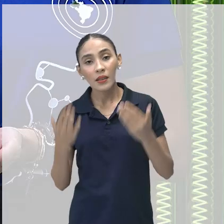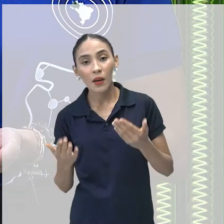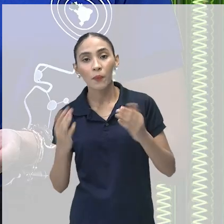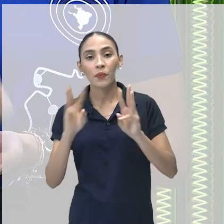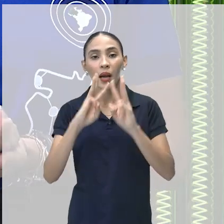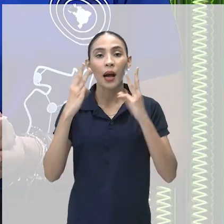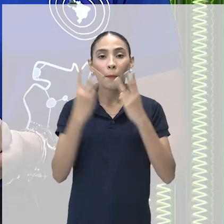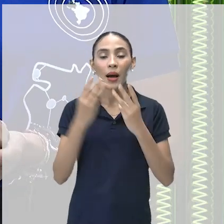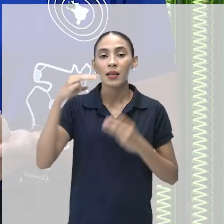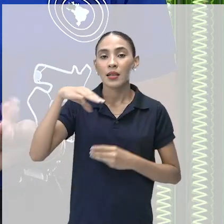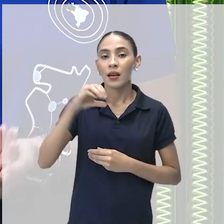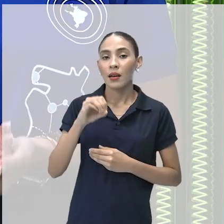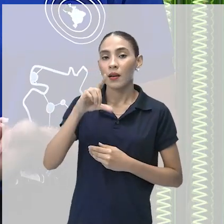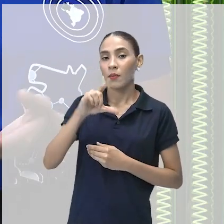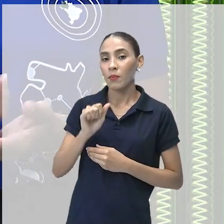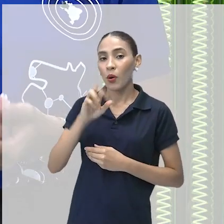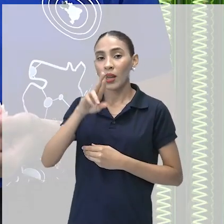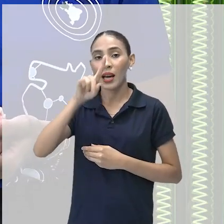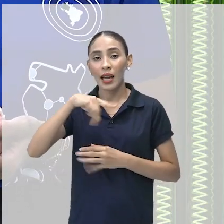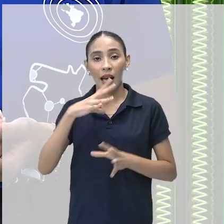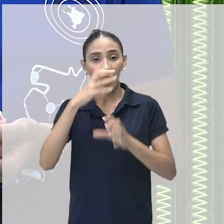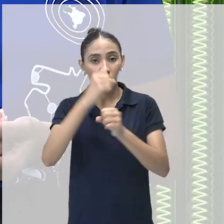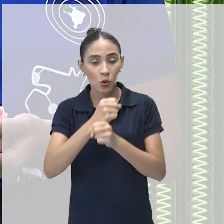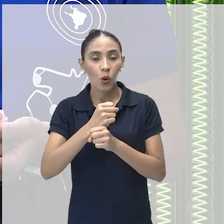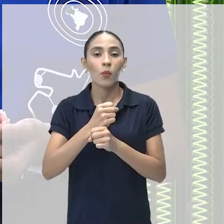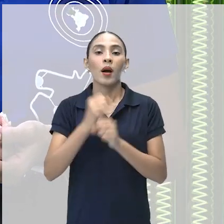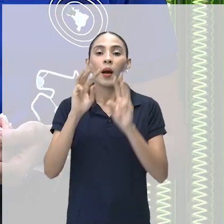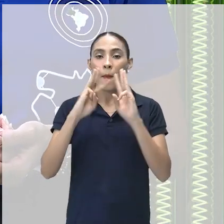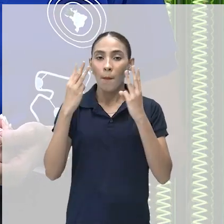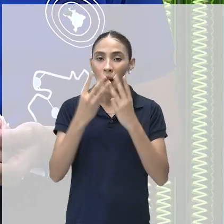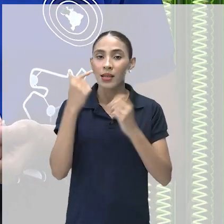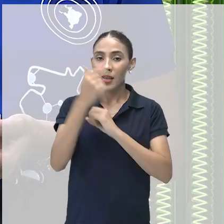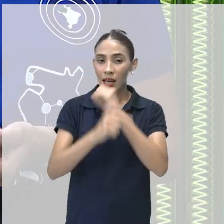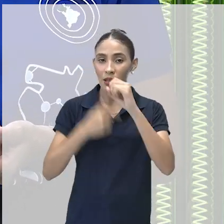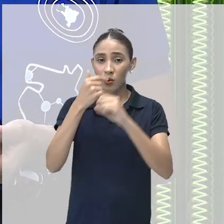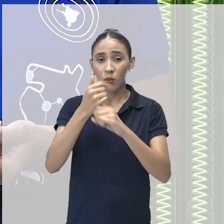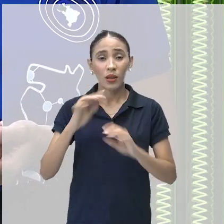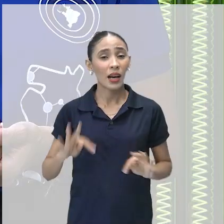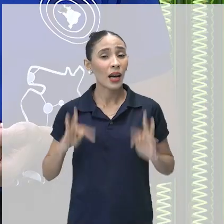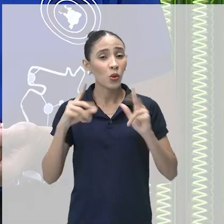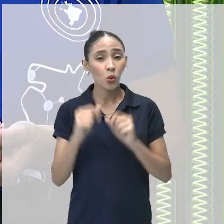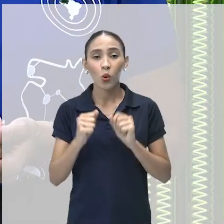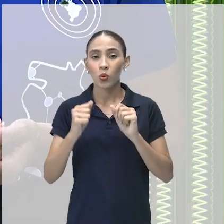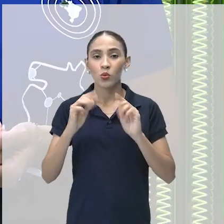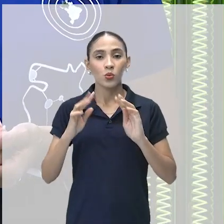a massa molar é a soma das massas atômicas de todos os átomos